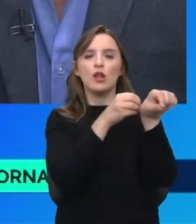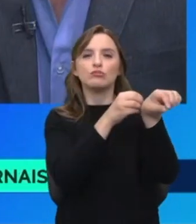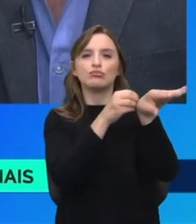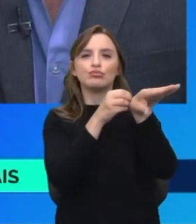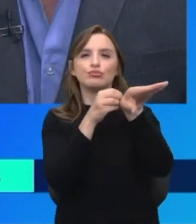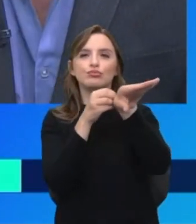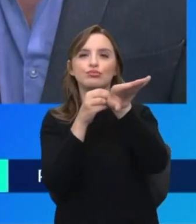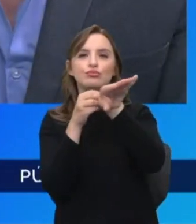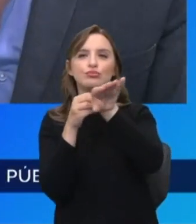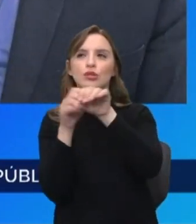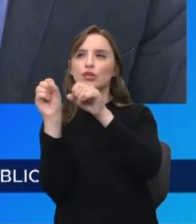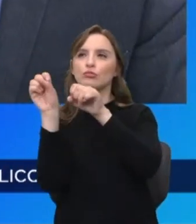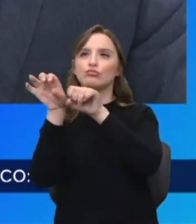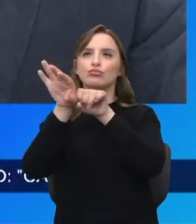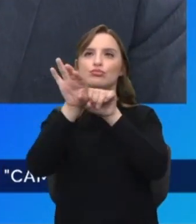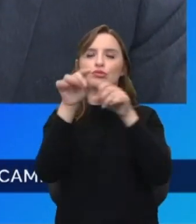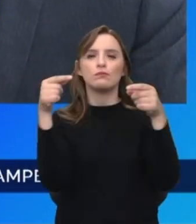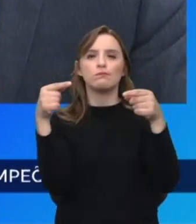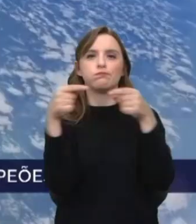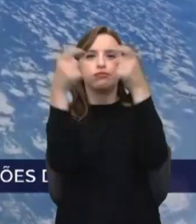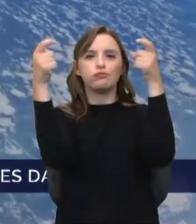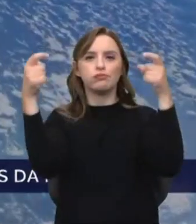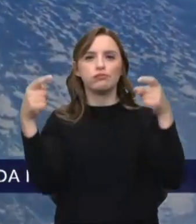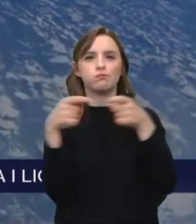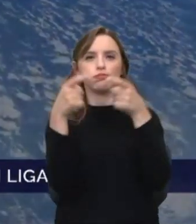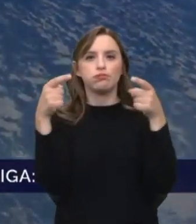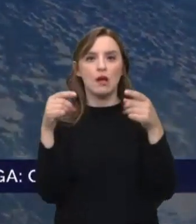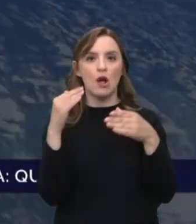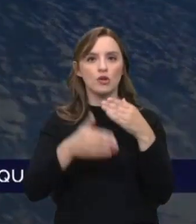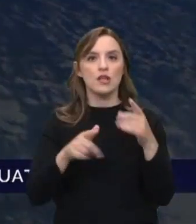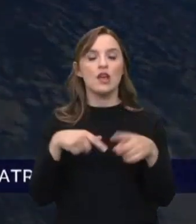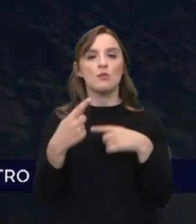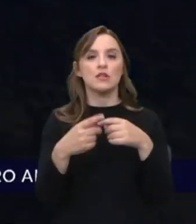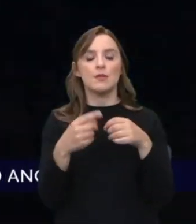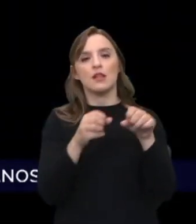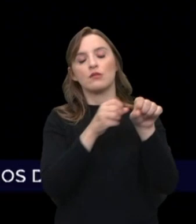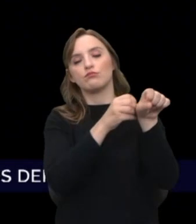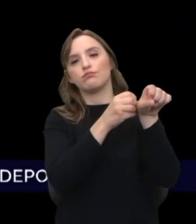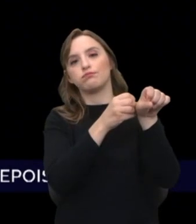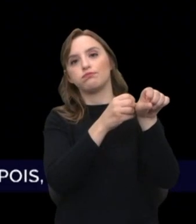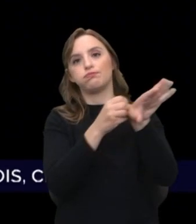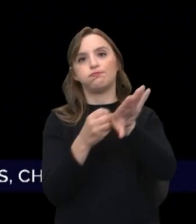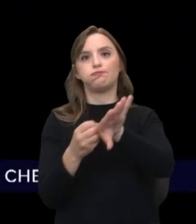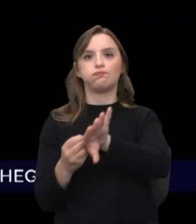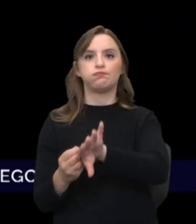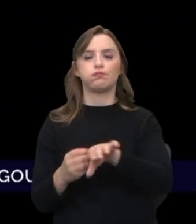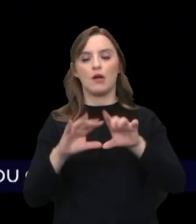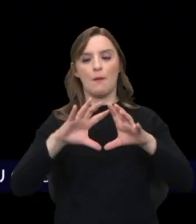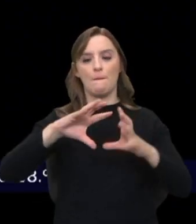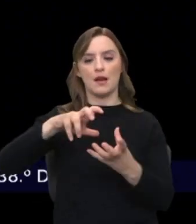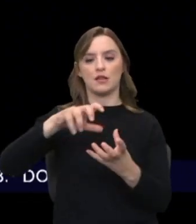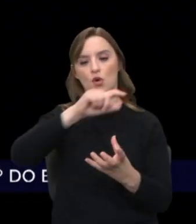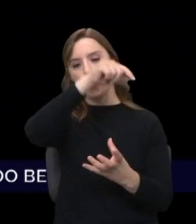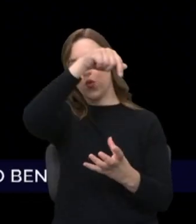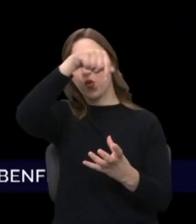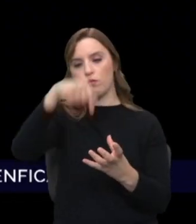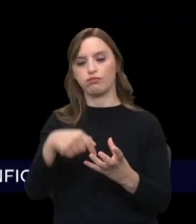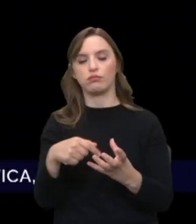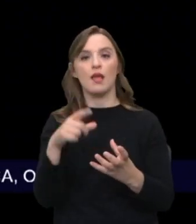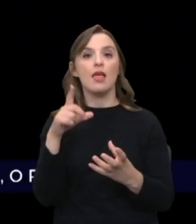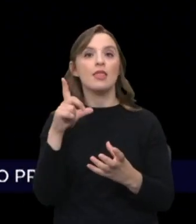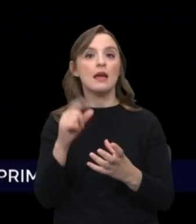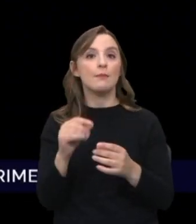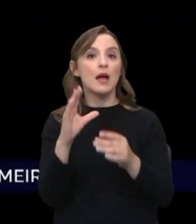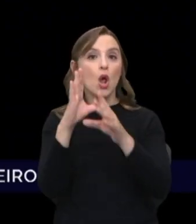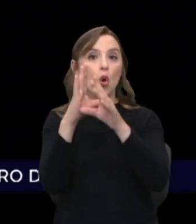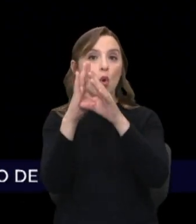depois meteoritos. Meteoritos quer dizer que sobreviveram à entrada na atmosfera, caíram mesmo, chegaram à superfície dos planetas e de luas. Se esta